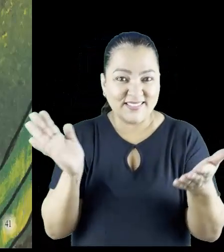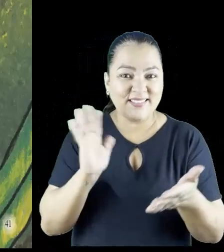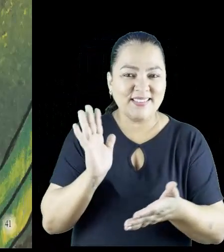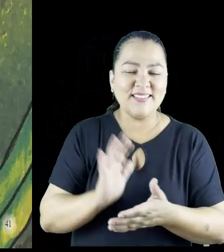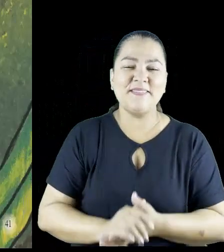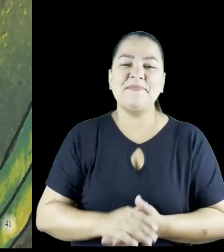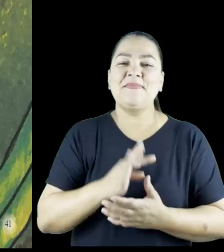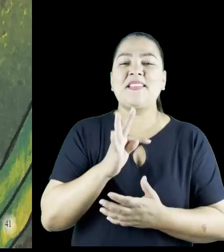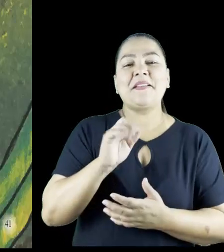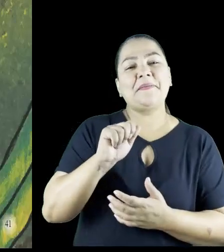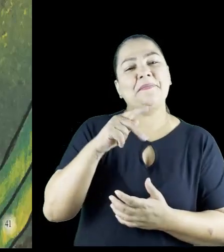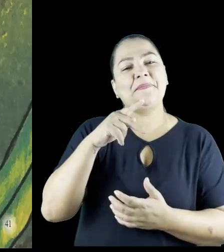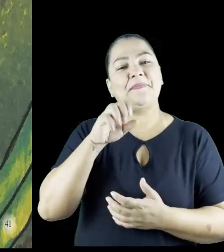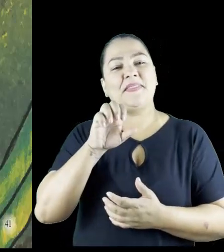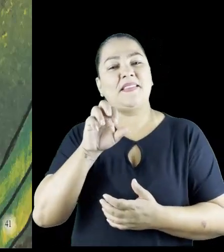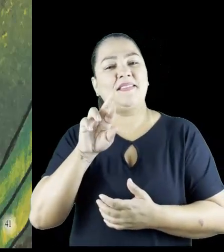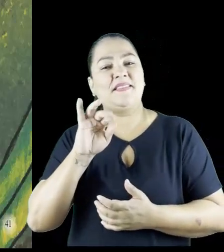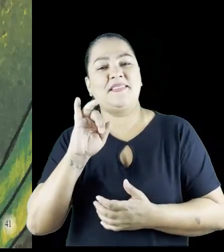queridas.